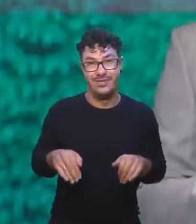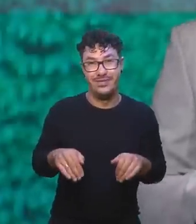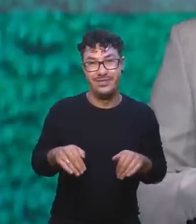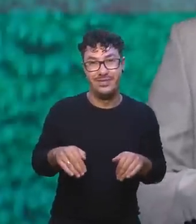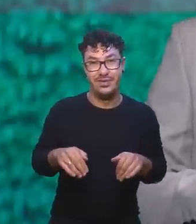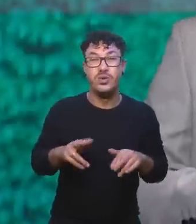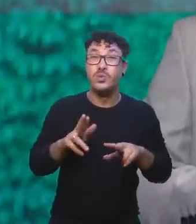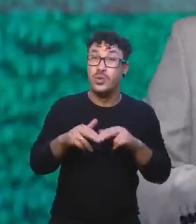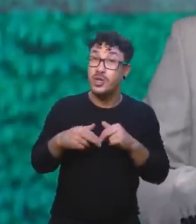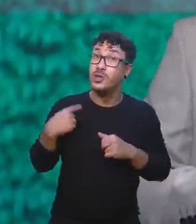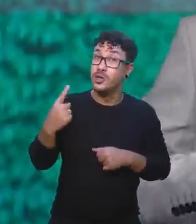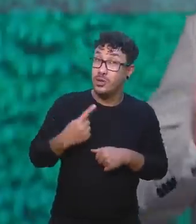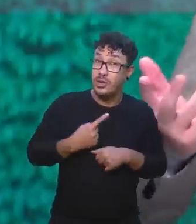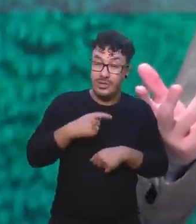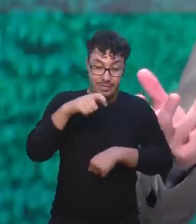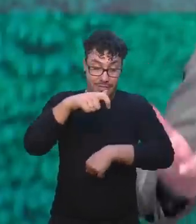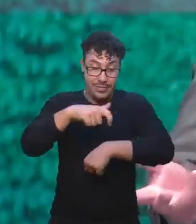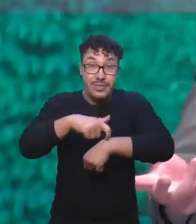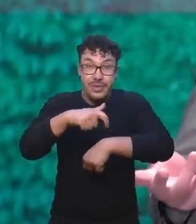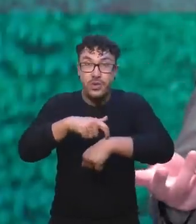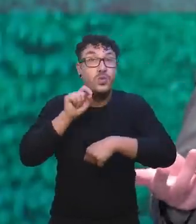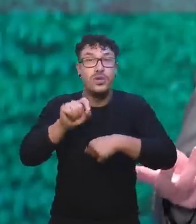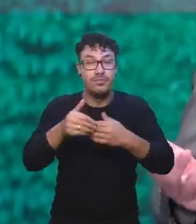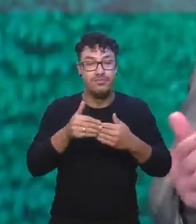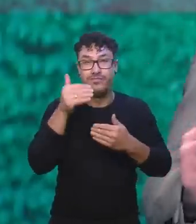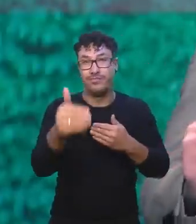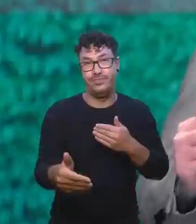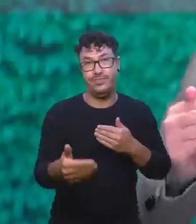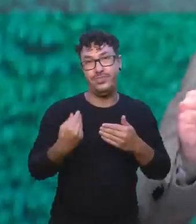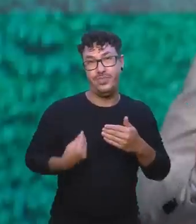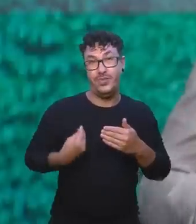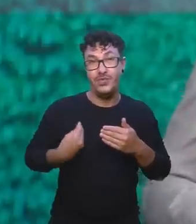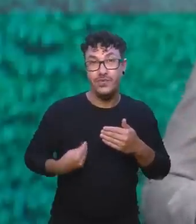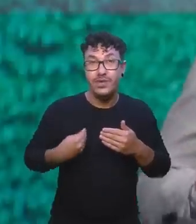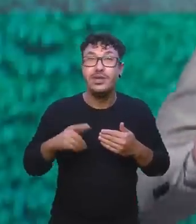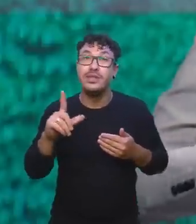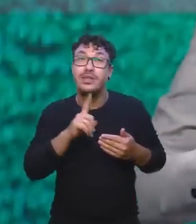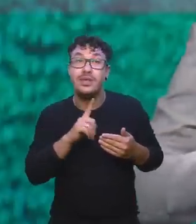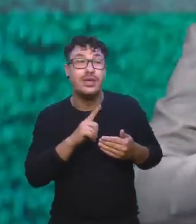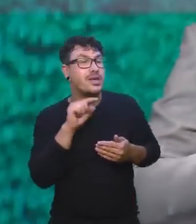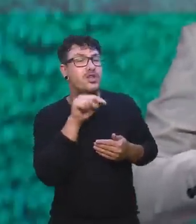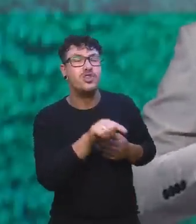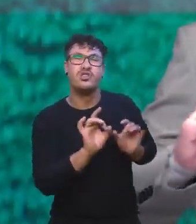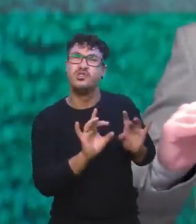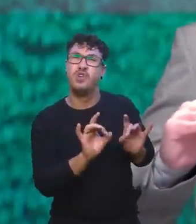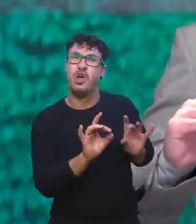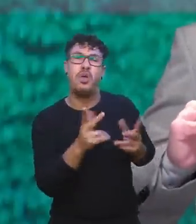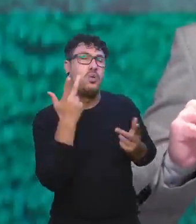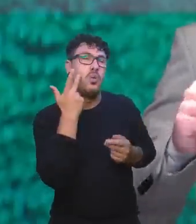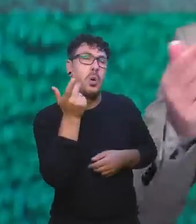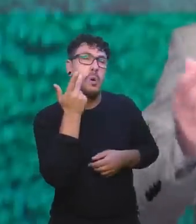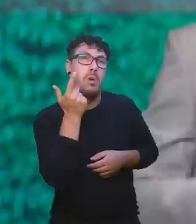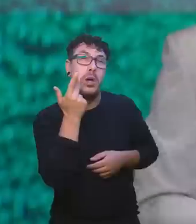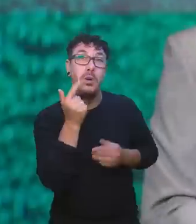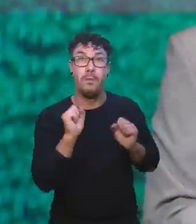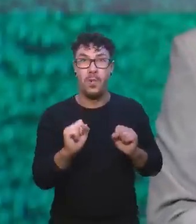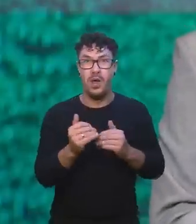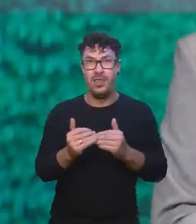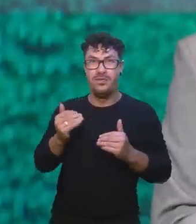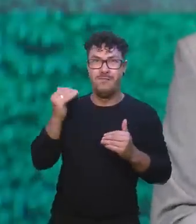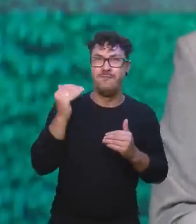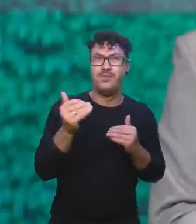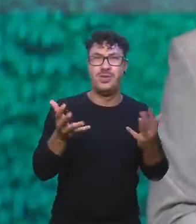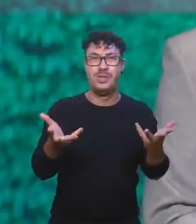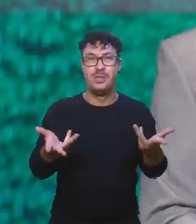que a gente realiza de além. Porque na vida nós podemos fazer o aquém, o normal e o